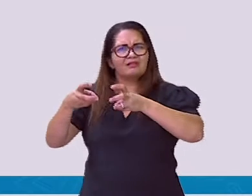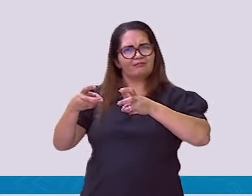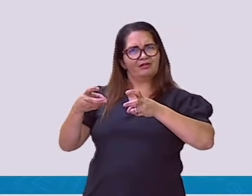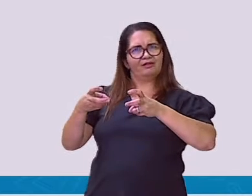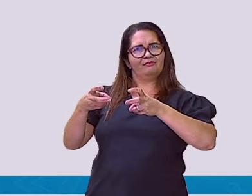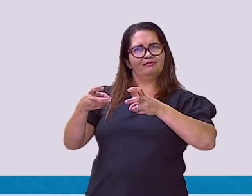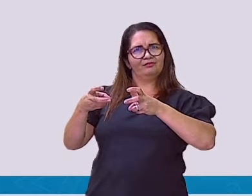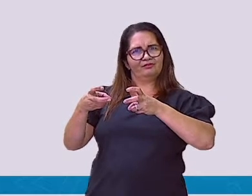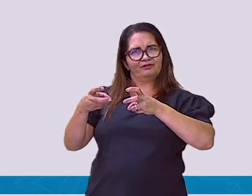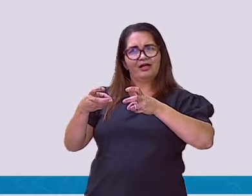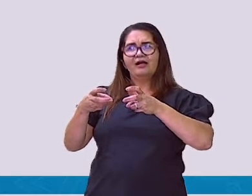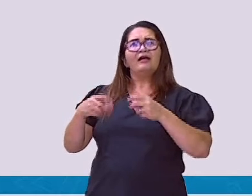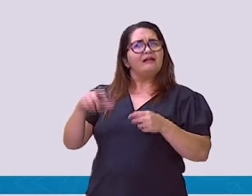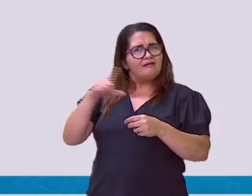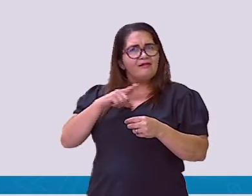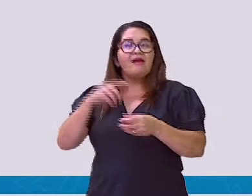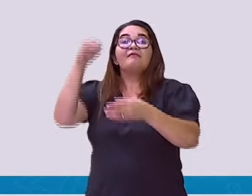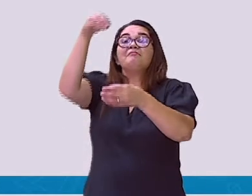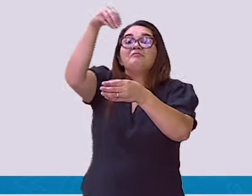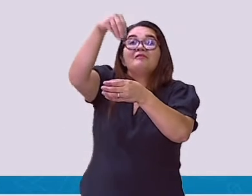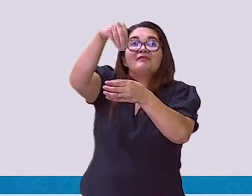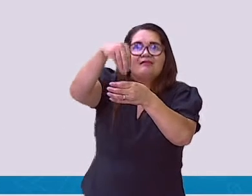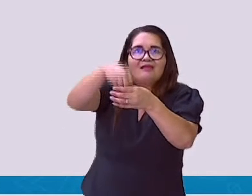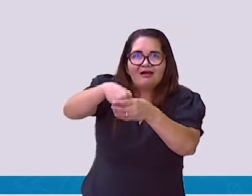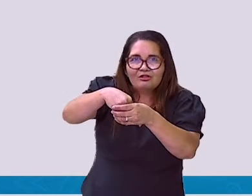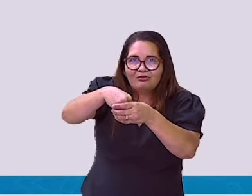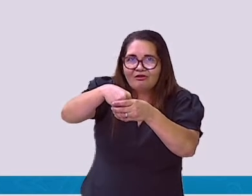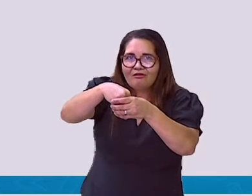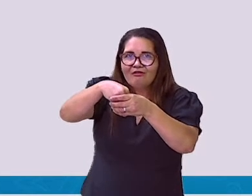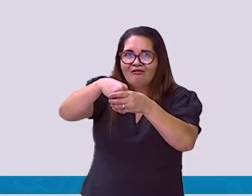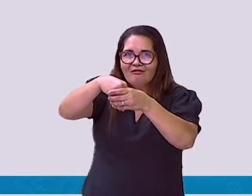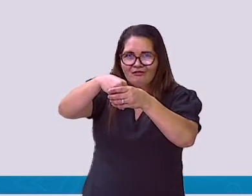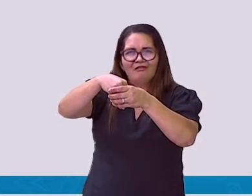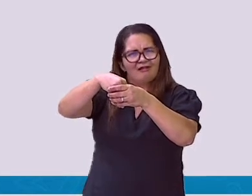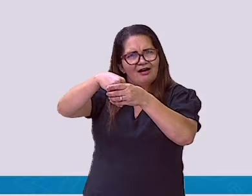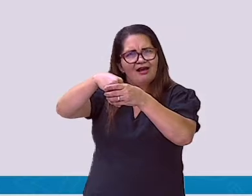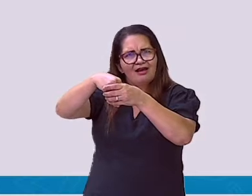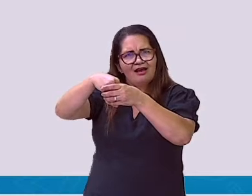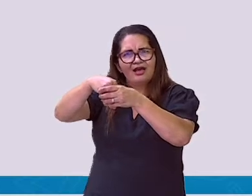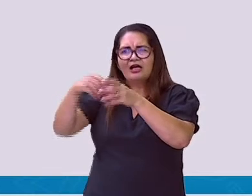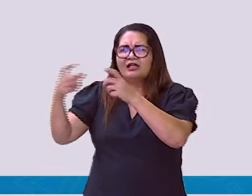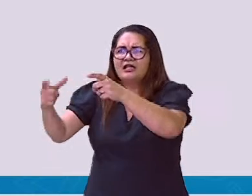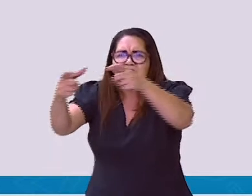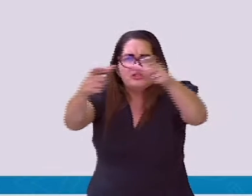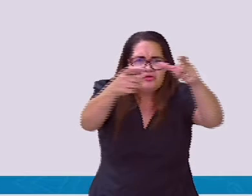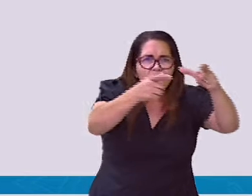variedade climática, há uma variedade de paisagem, uma